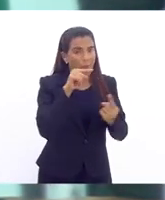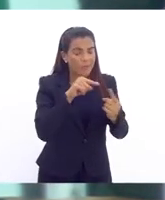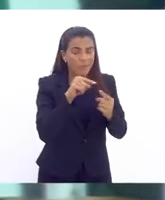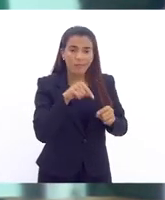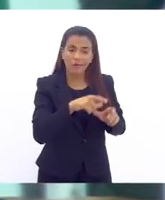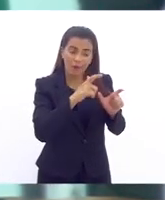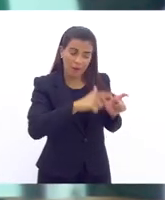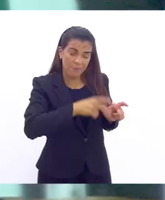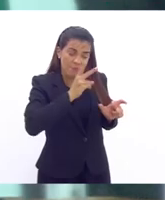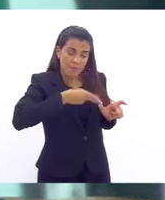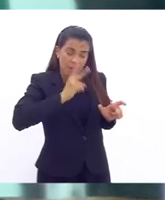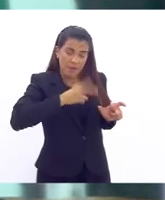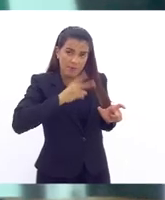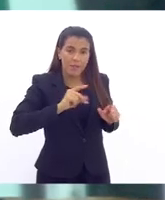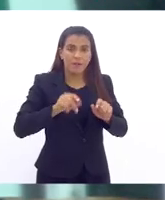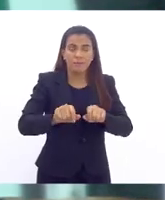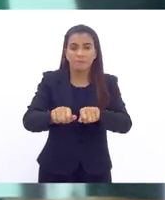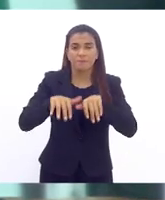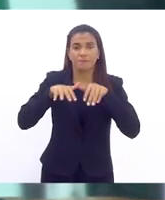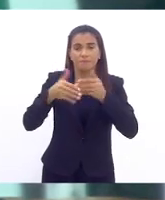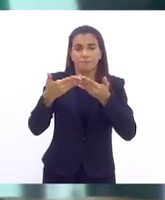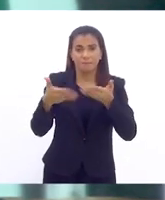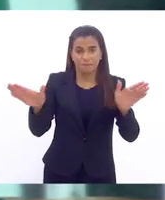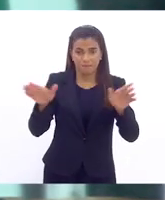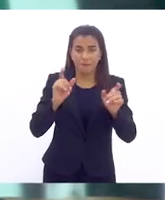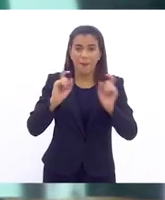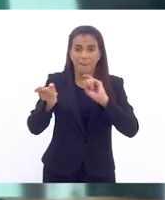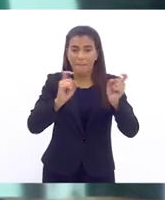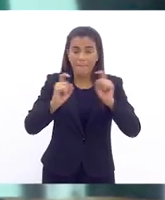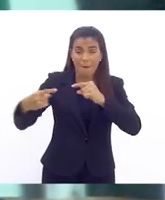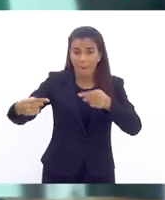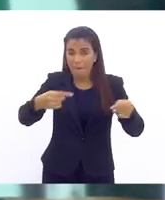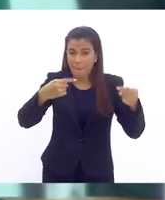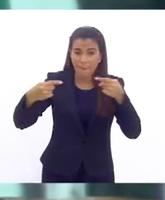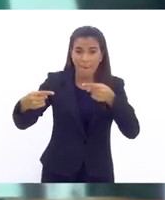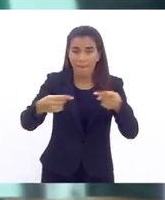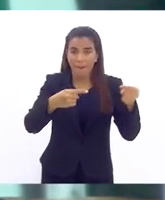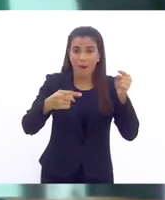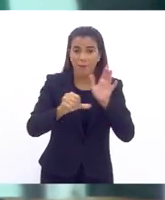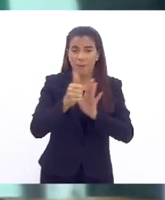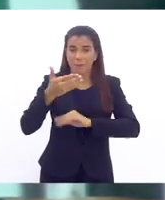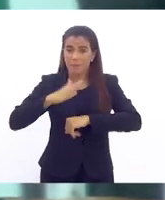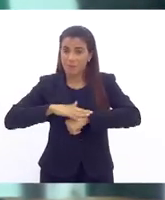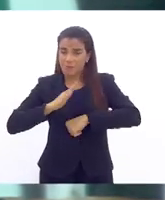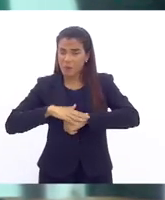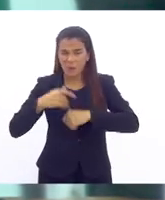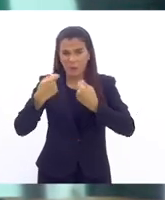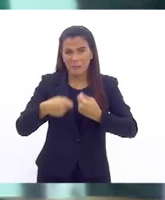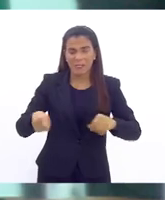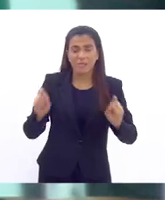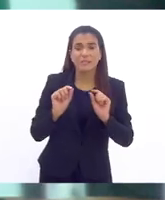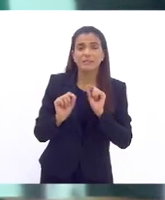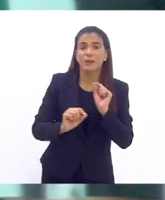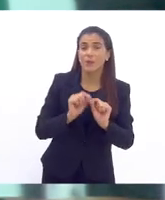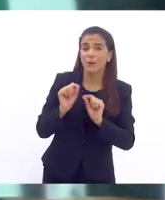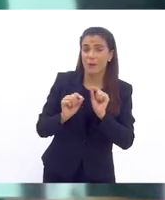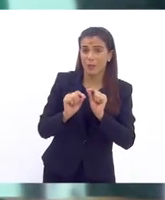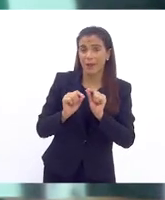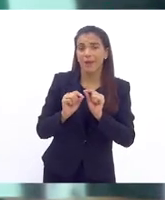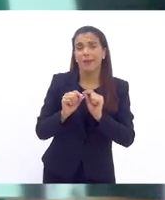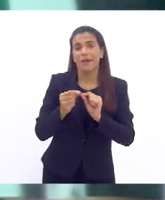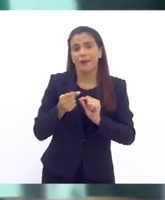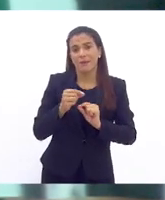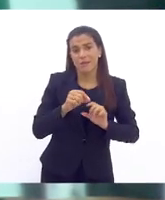ser feito ali e a outra audiência pública que foi algo altamente já discutido e nesse primeiro momento não seria necessário a gente fez a inelegibilidade